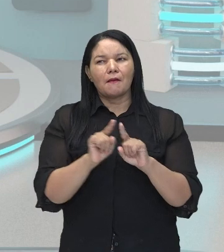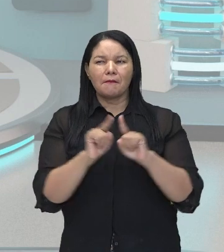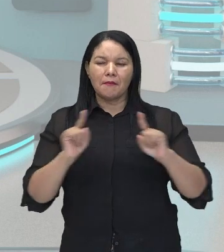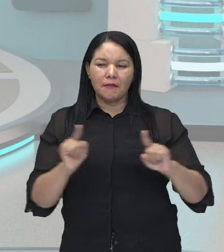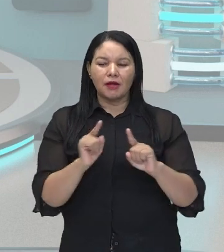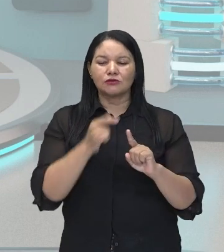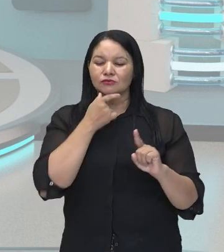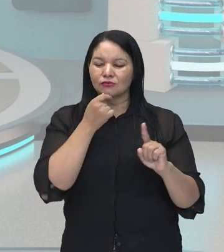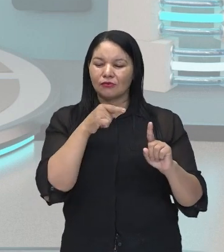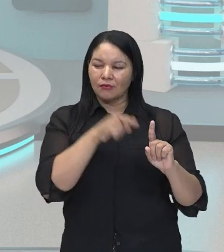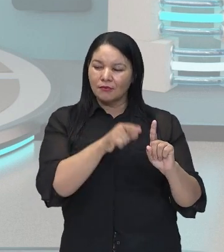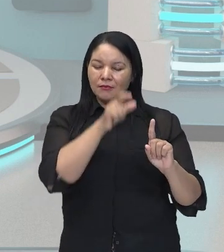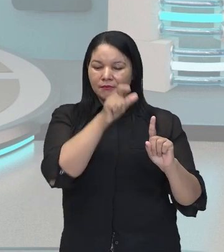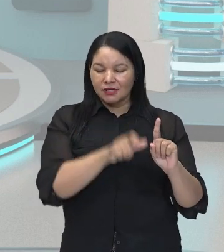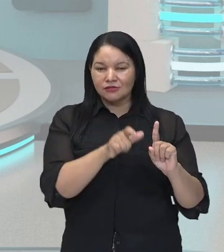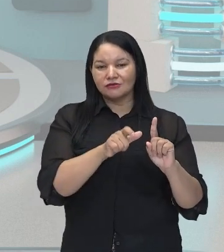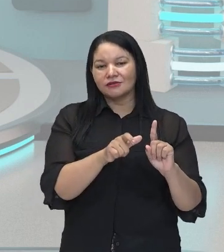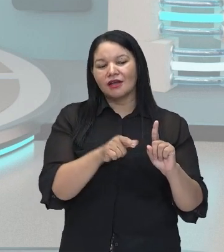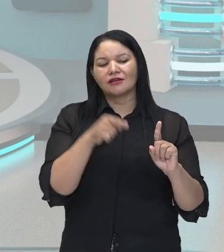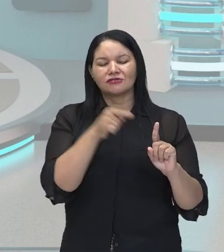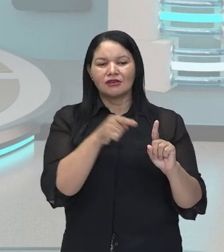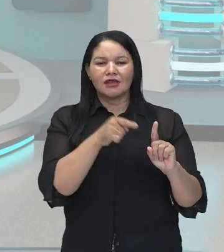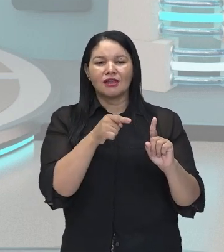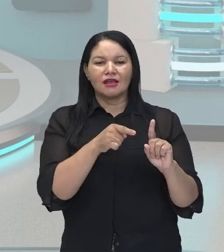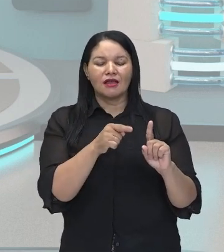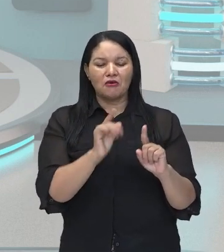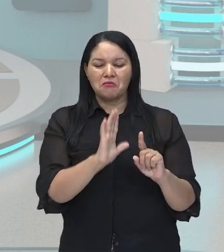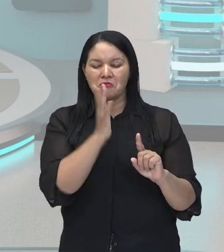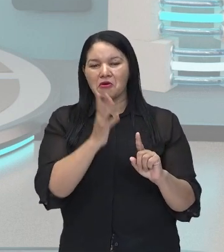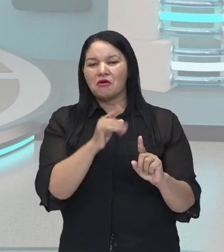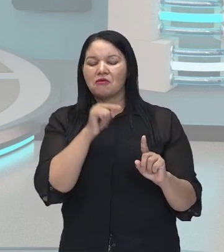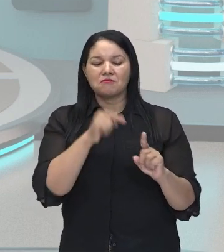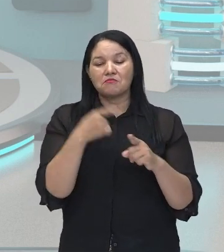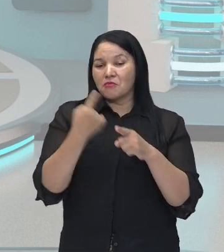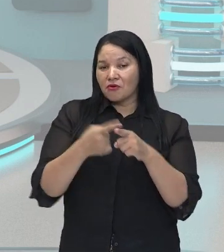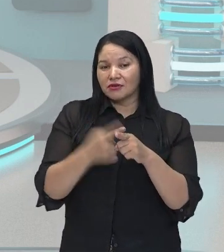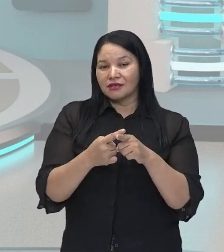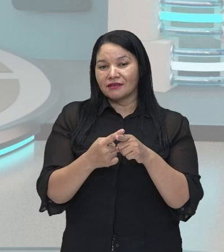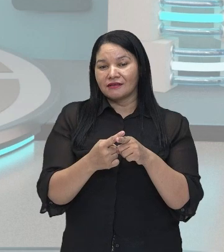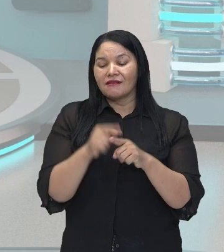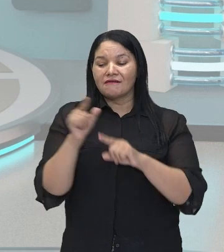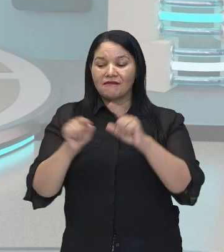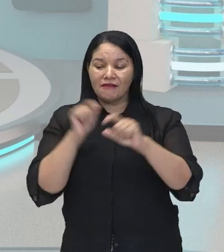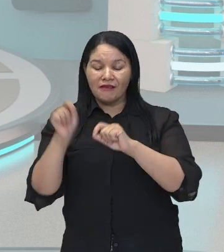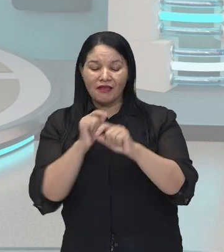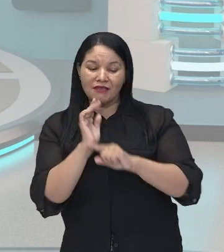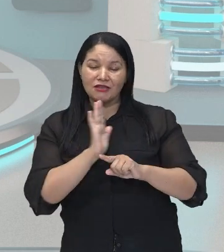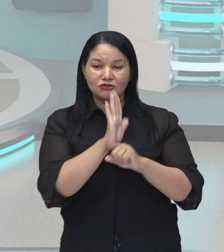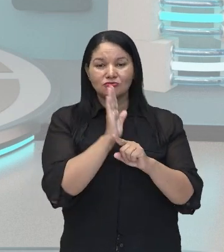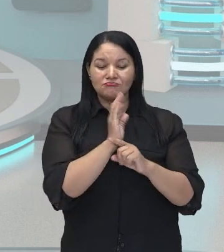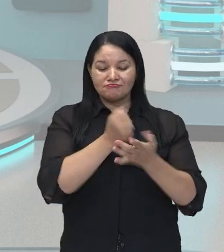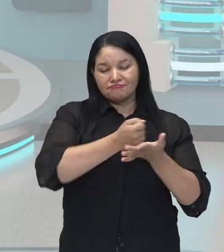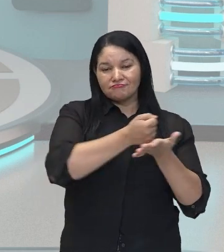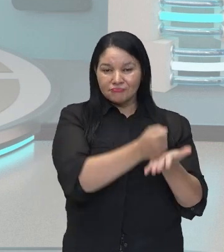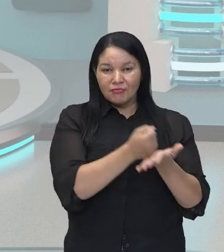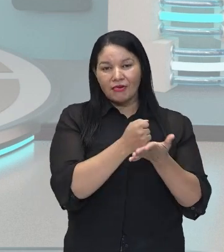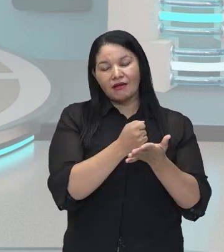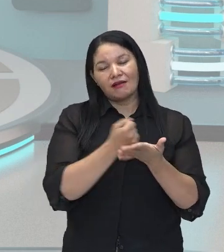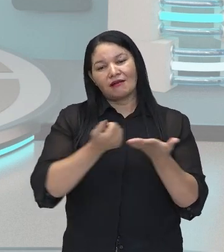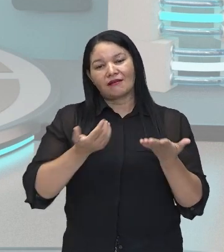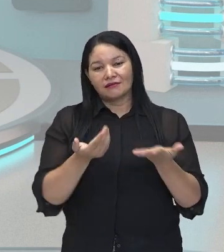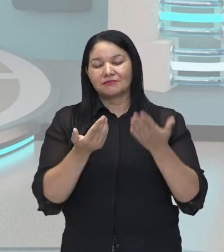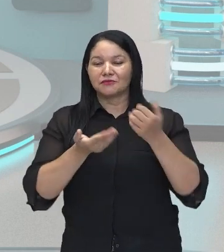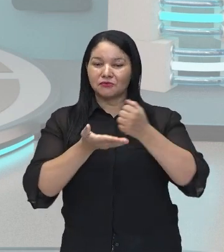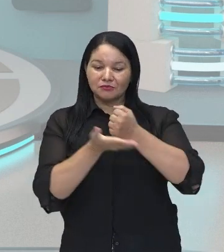assim por quê? É culpa de quem? Quem deveria prestar assistência, dar condições mínimas e básicas que nós